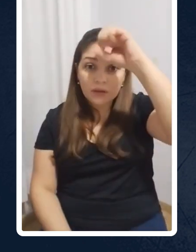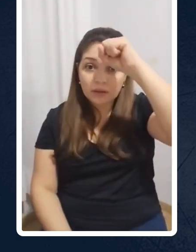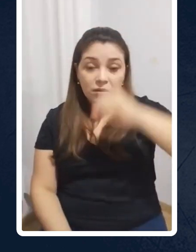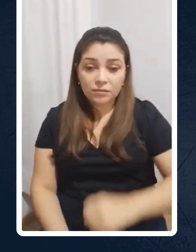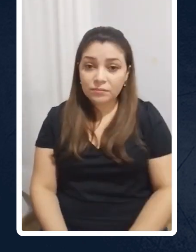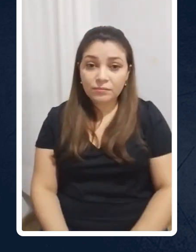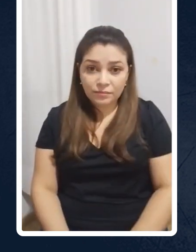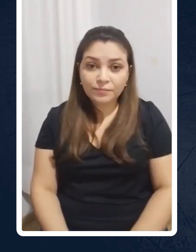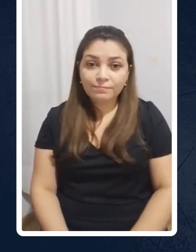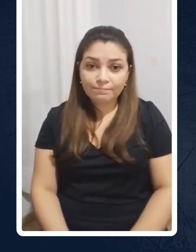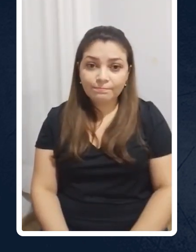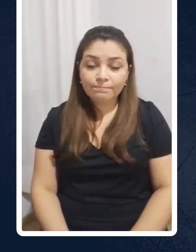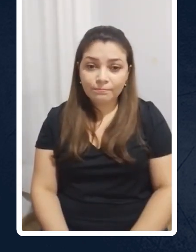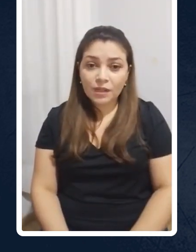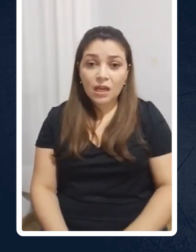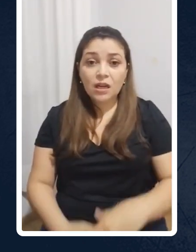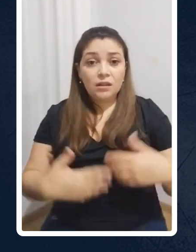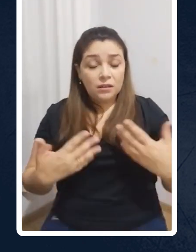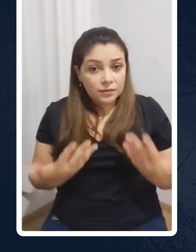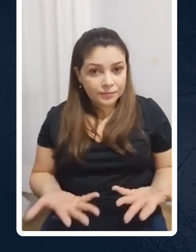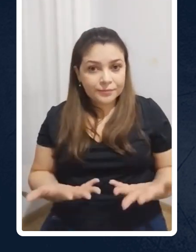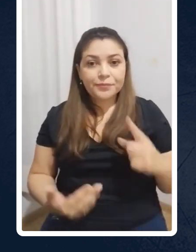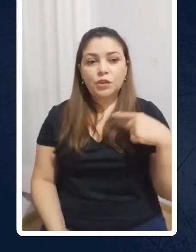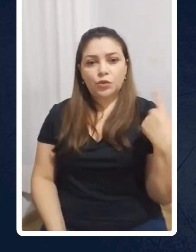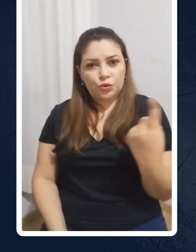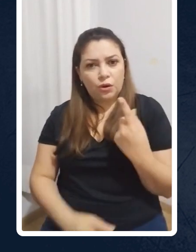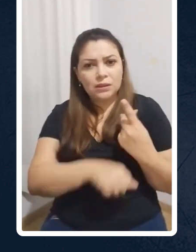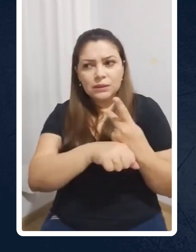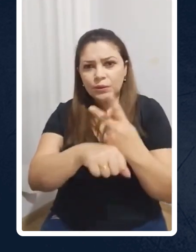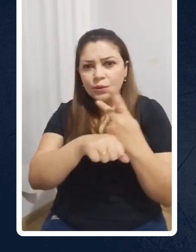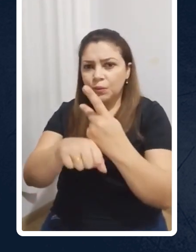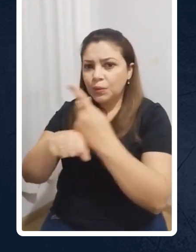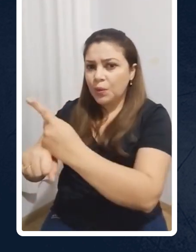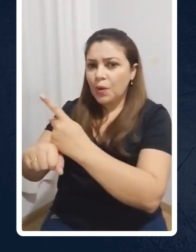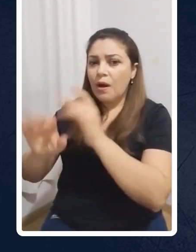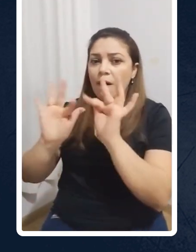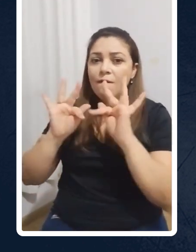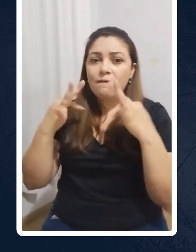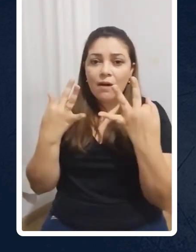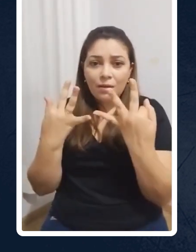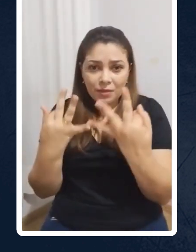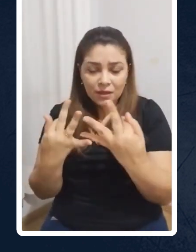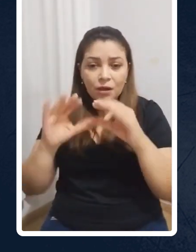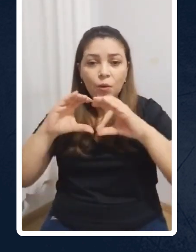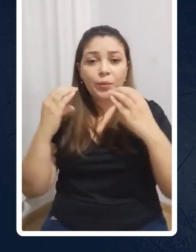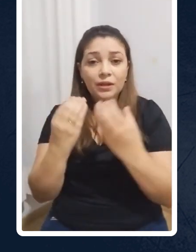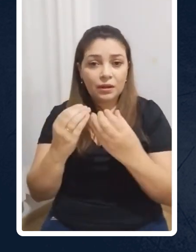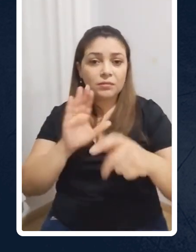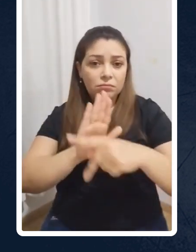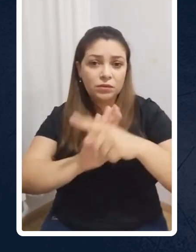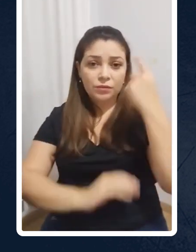E, entre outras coisas, nós procuramos famílias da comunidade surda. E fomos convidados